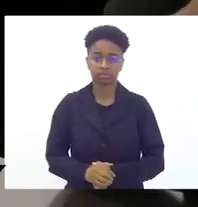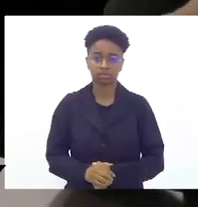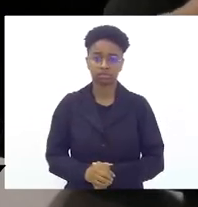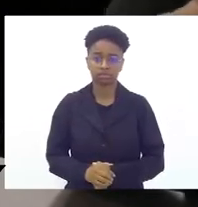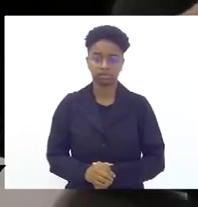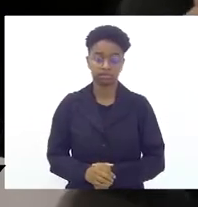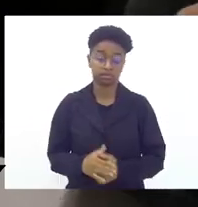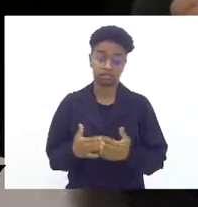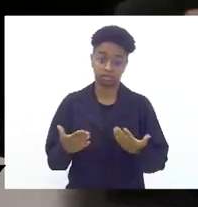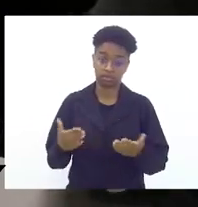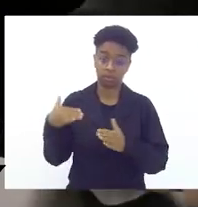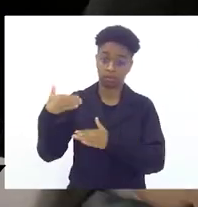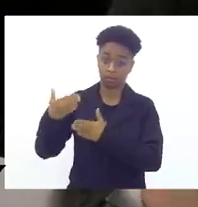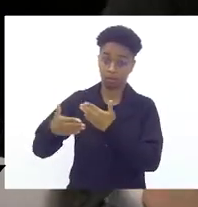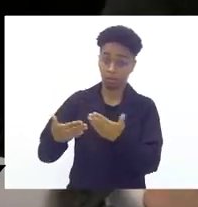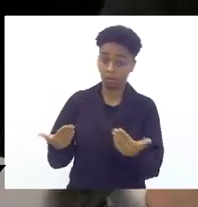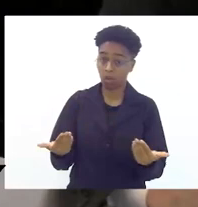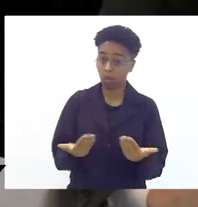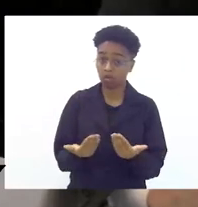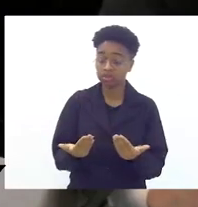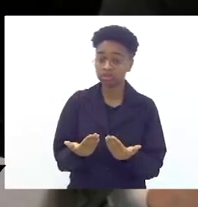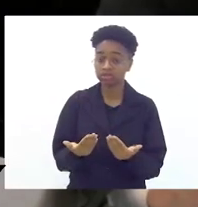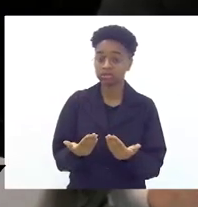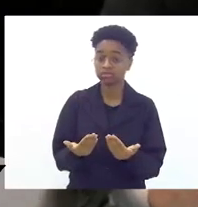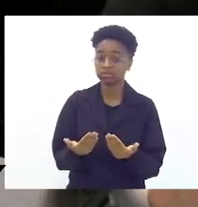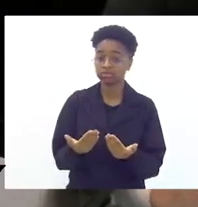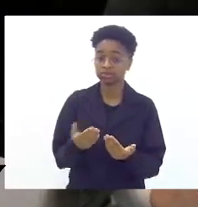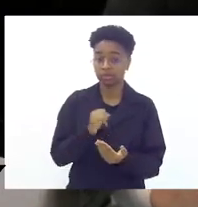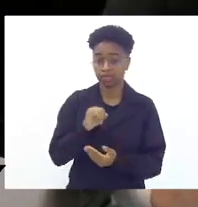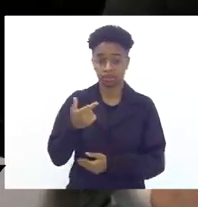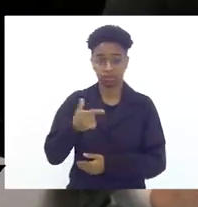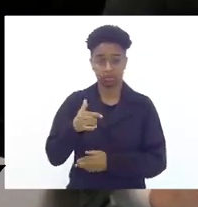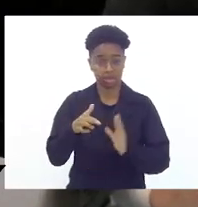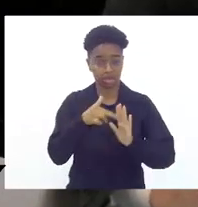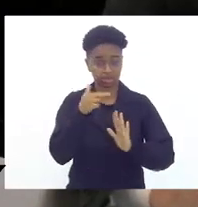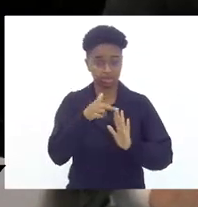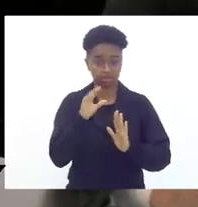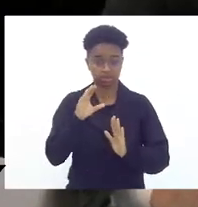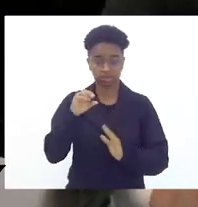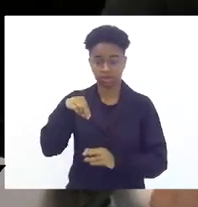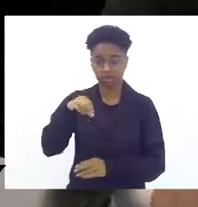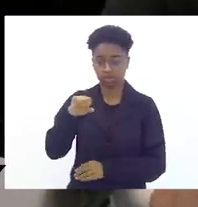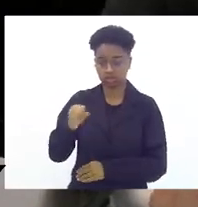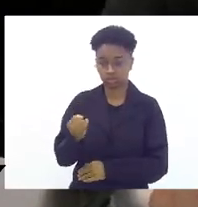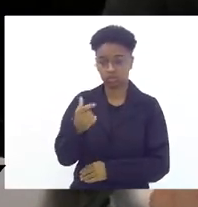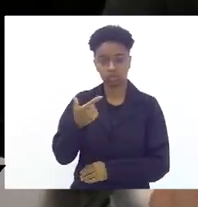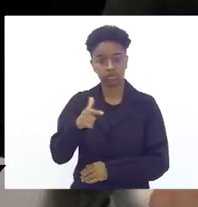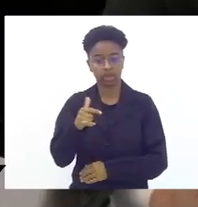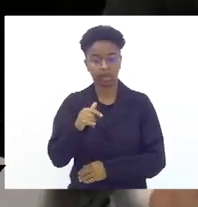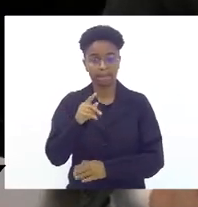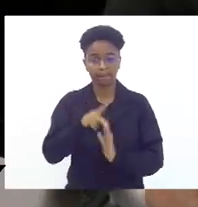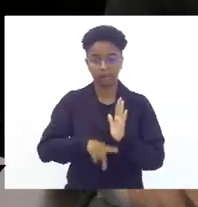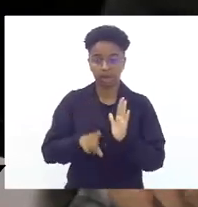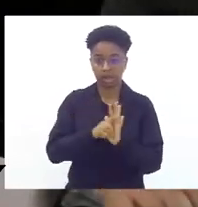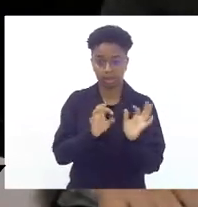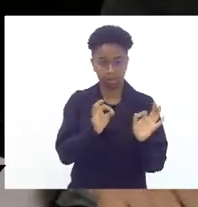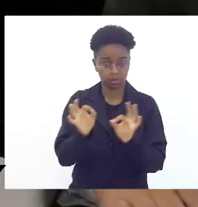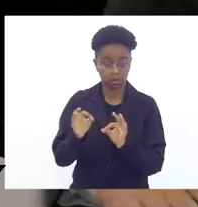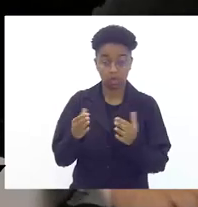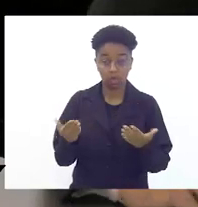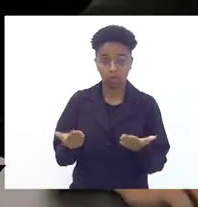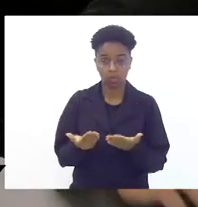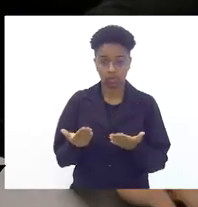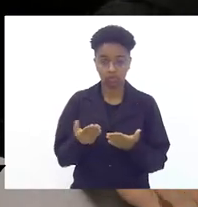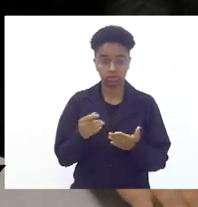então esse procedimento hoje Se não tivesse resolução do CNJ se não tivesse projeto de lei se não tivesse nada disso hoje